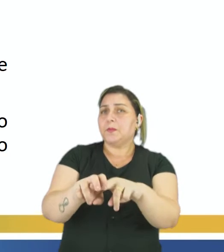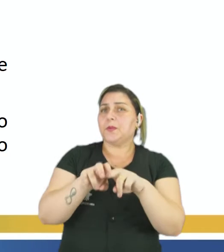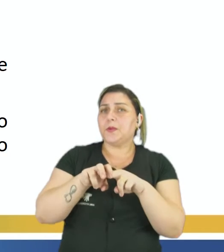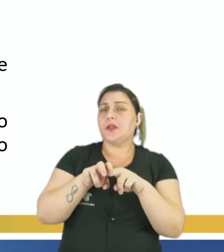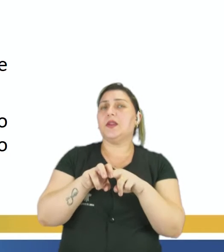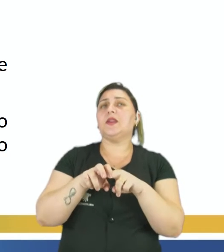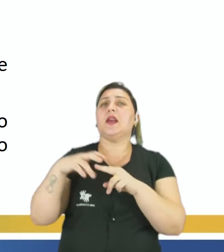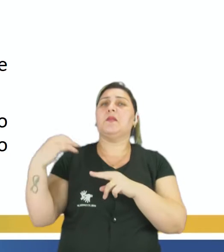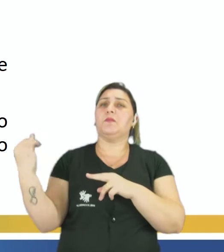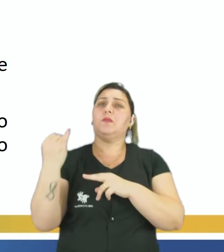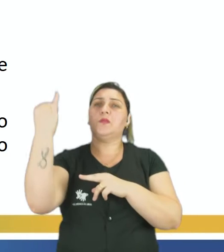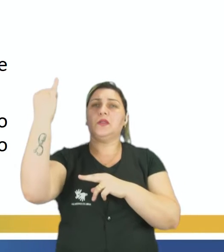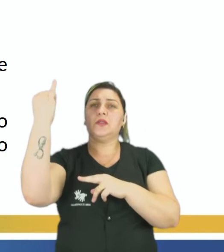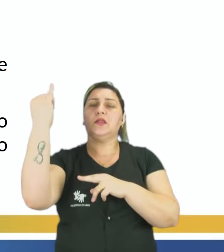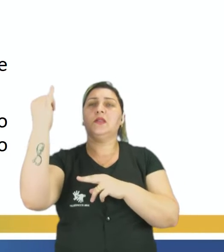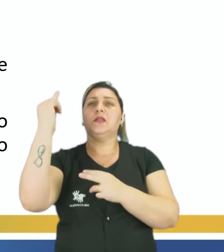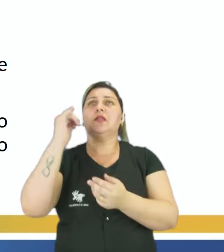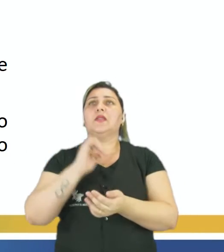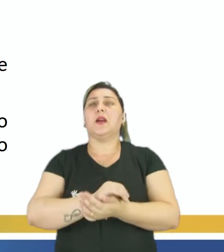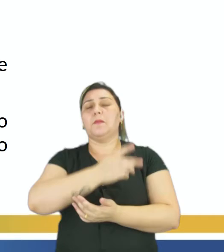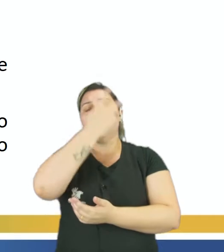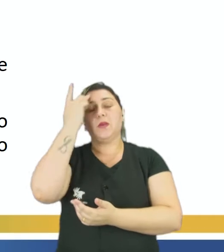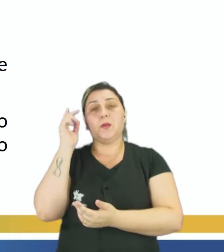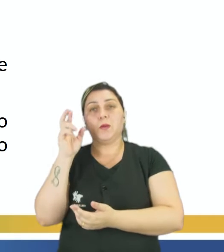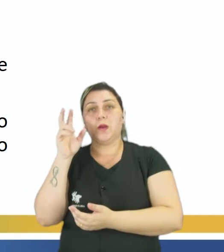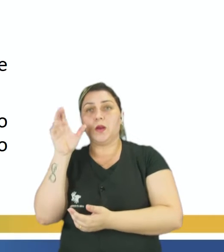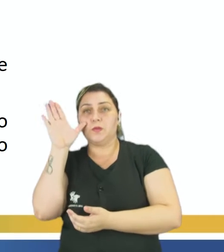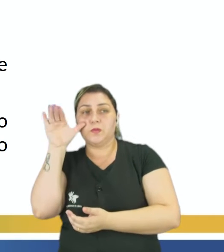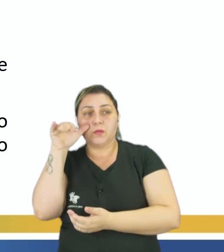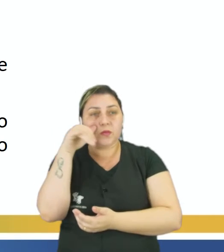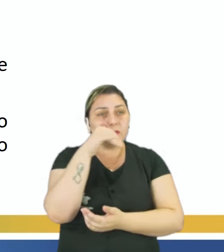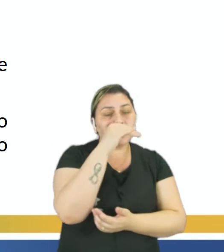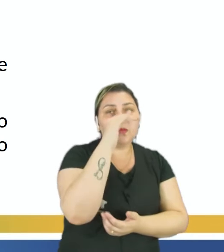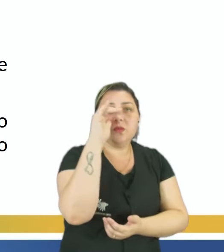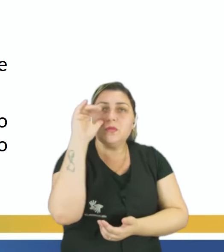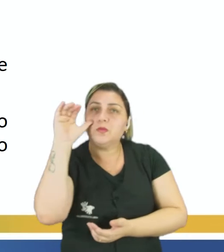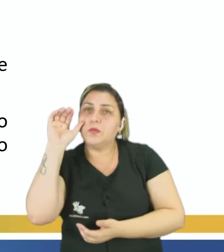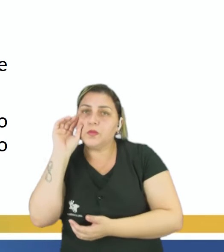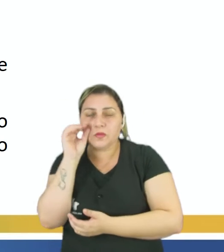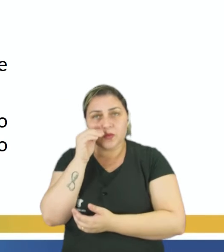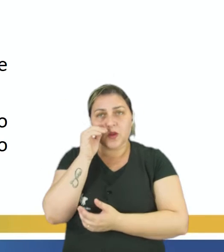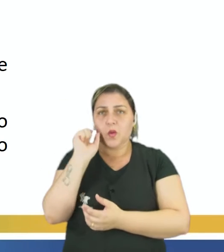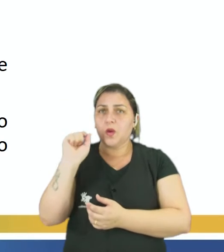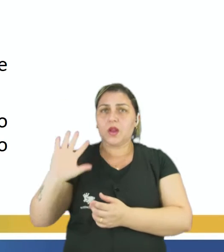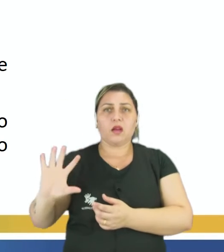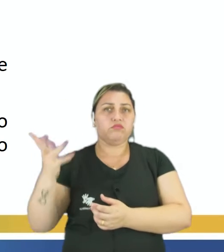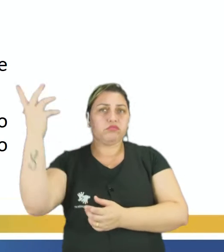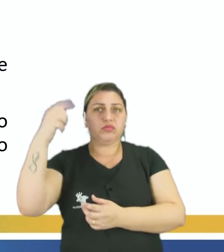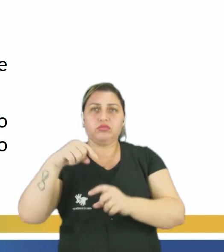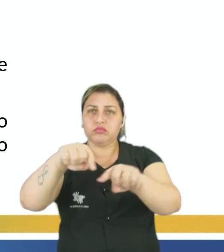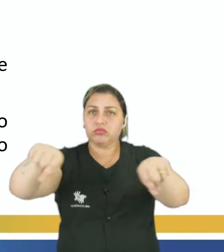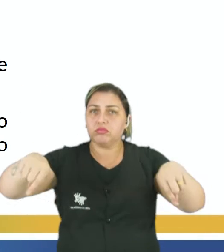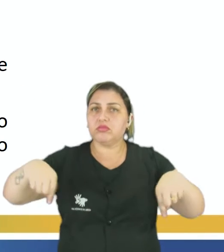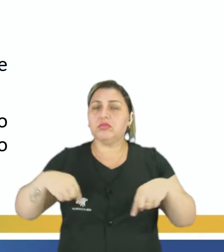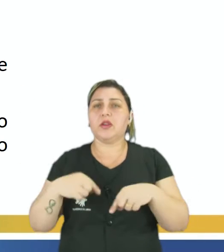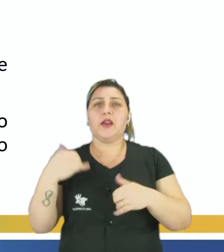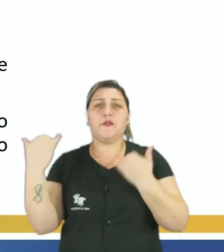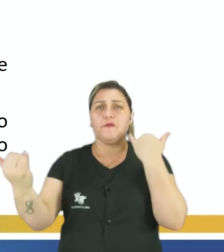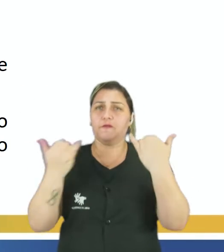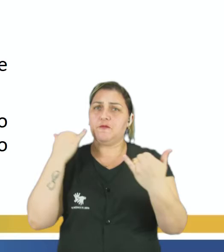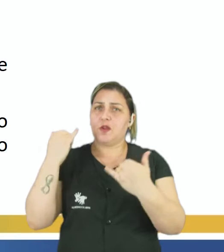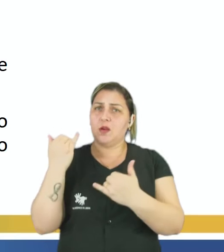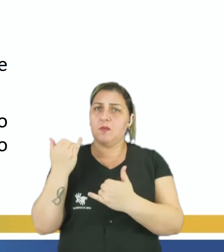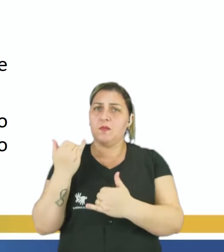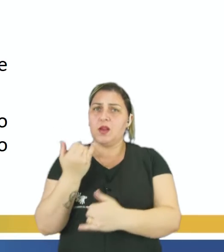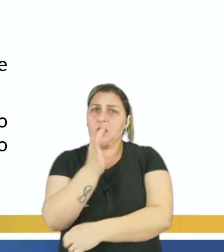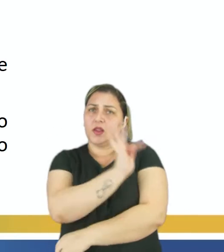a importância de ser uma pessoa observadora, crítica do que está acontecendo à sua volta, tá? Informações técnicas